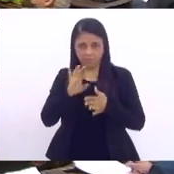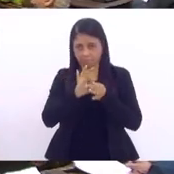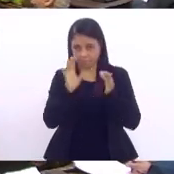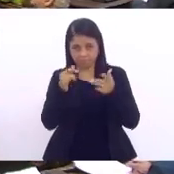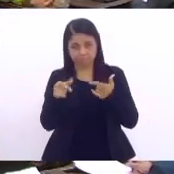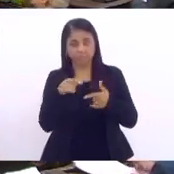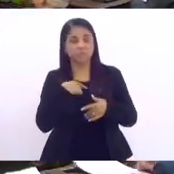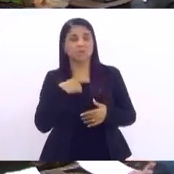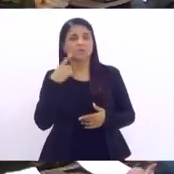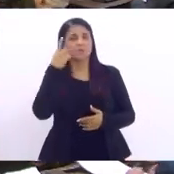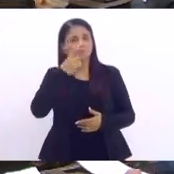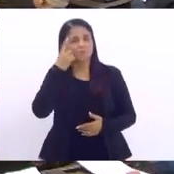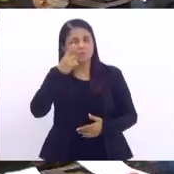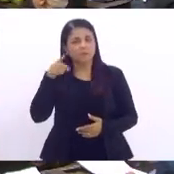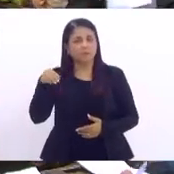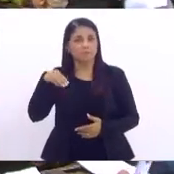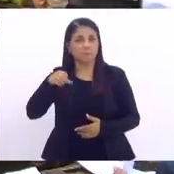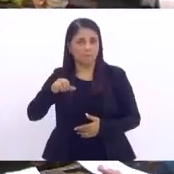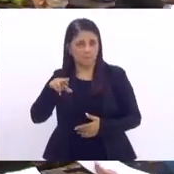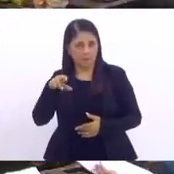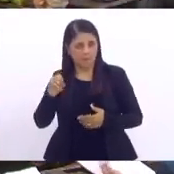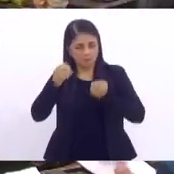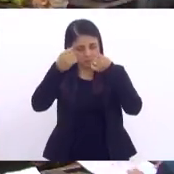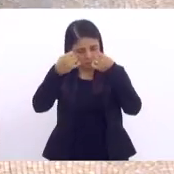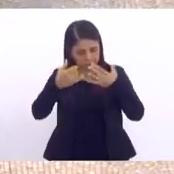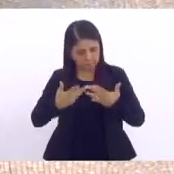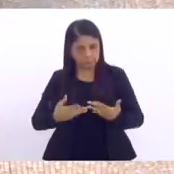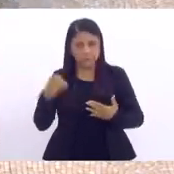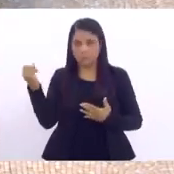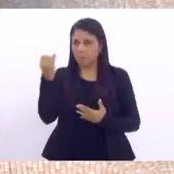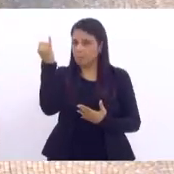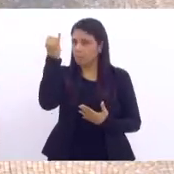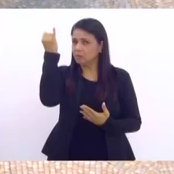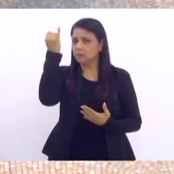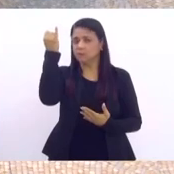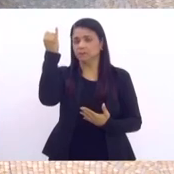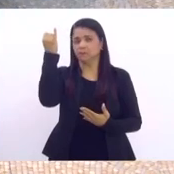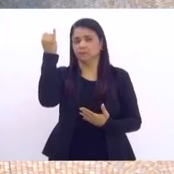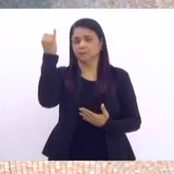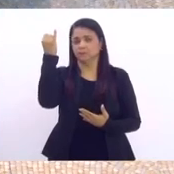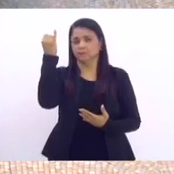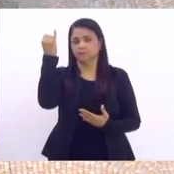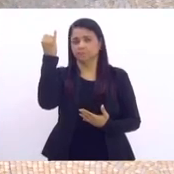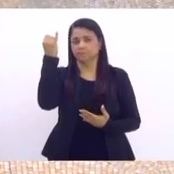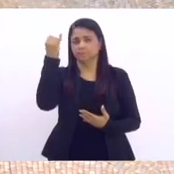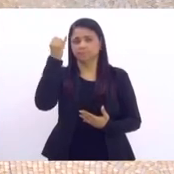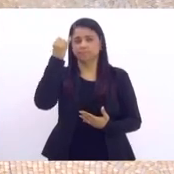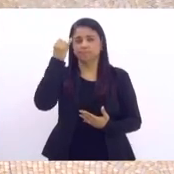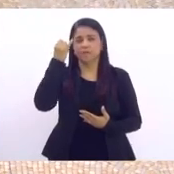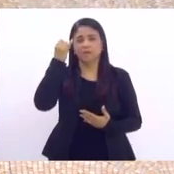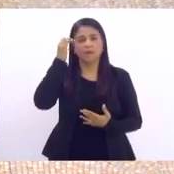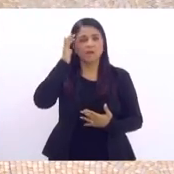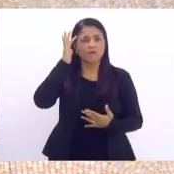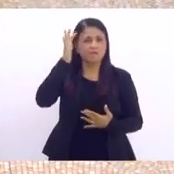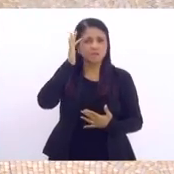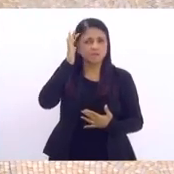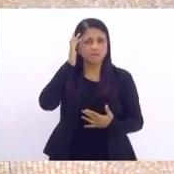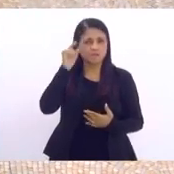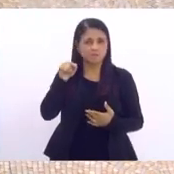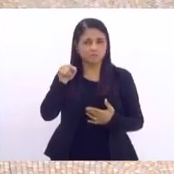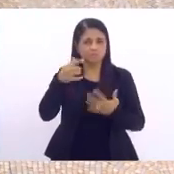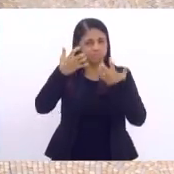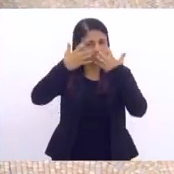importante, nos trouxe uma importante reflexão, e eu hoje pela manhã recebi